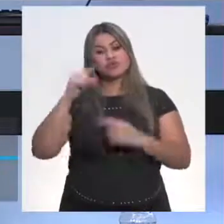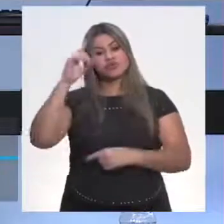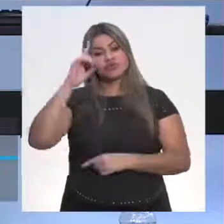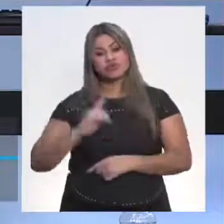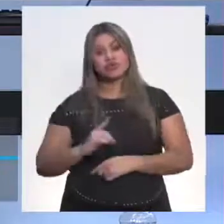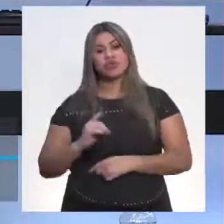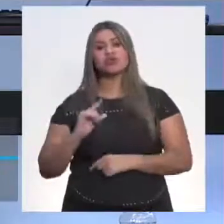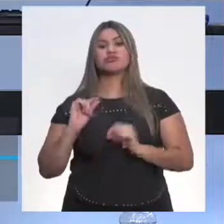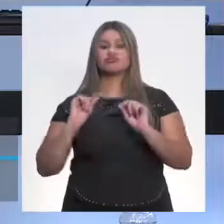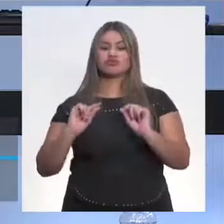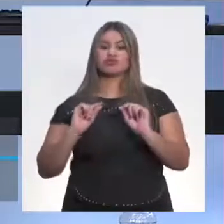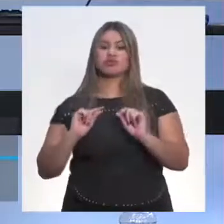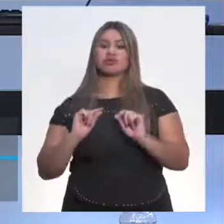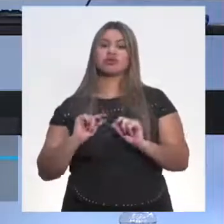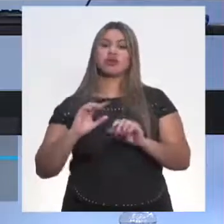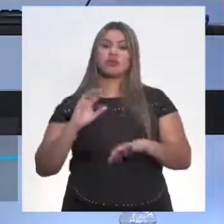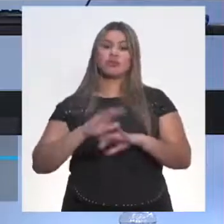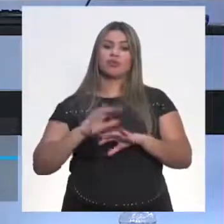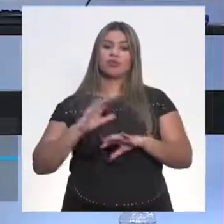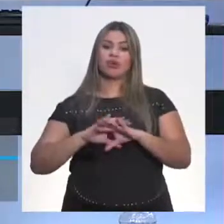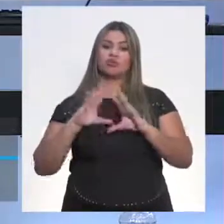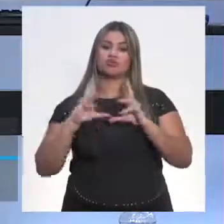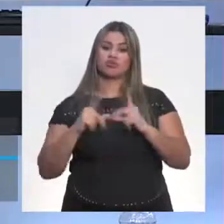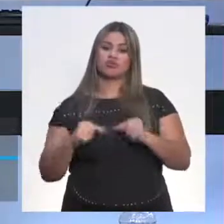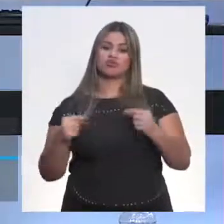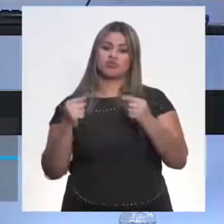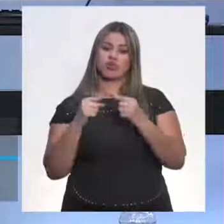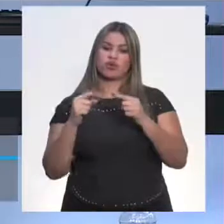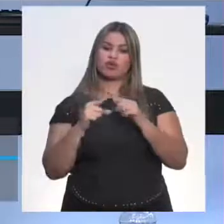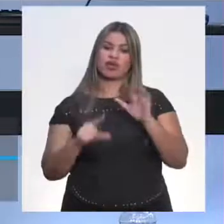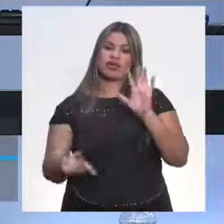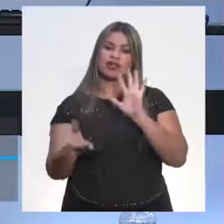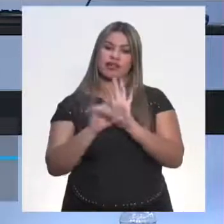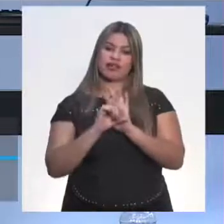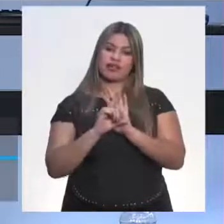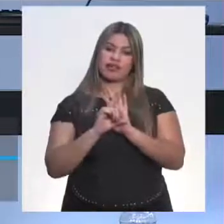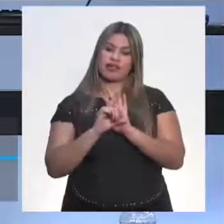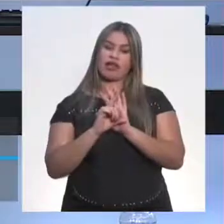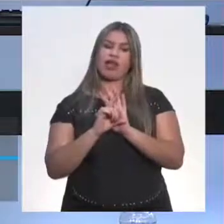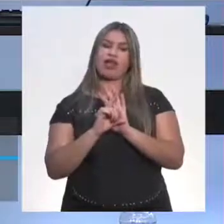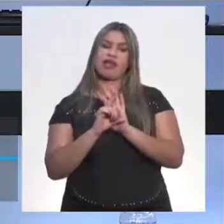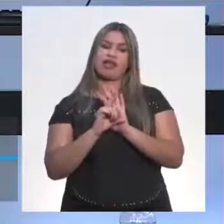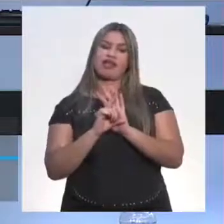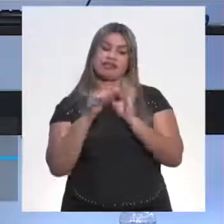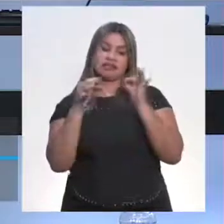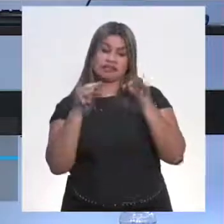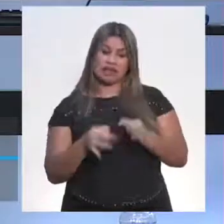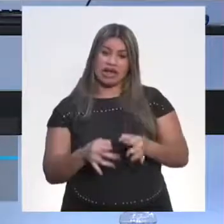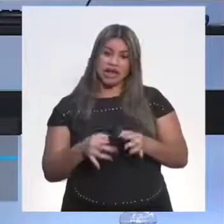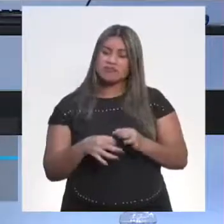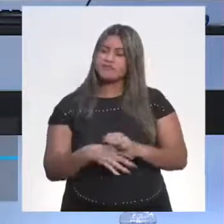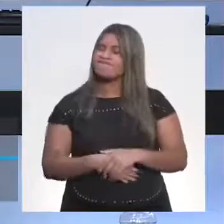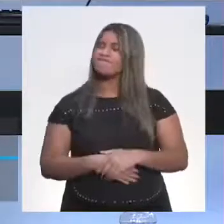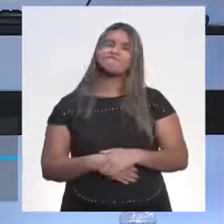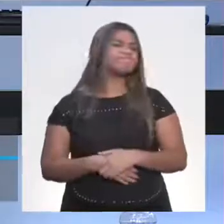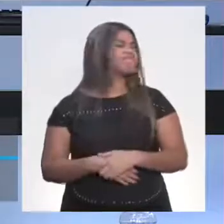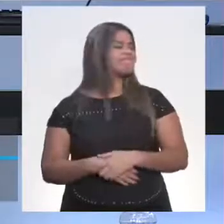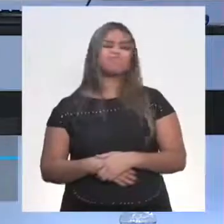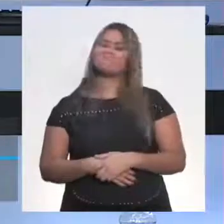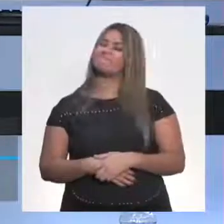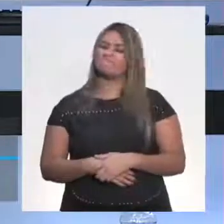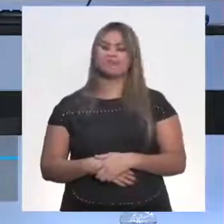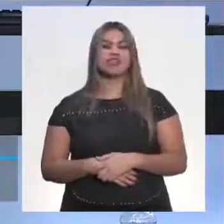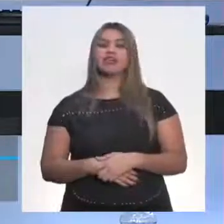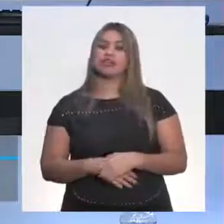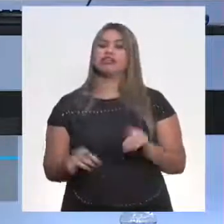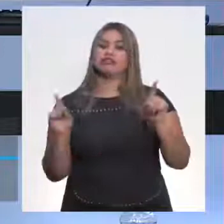que nem tudo aquilo que está dentro da letra da normatividade da lei é garantido ao mesmo tempo